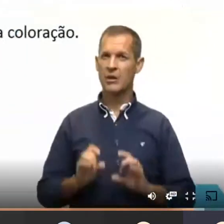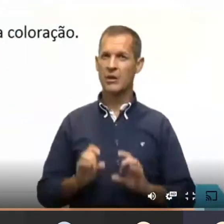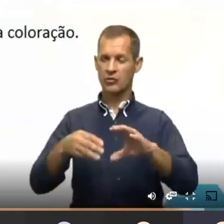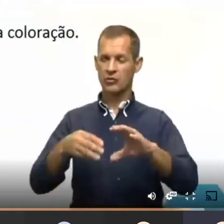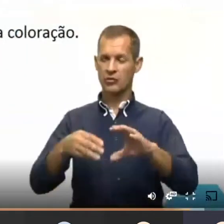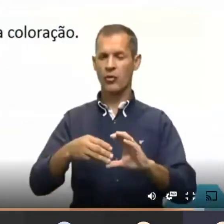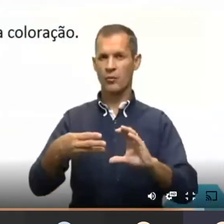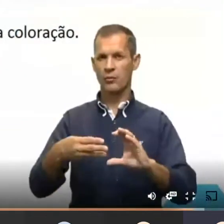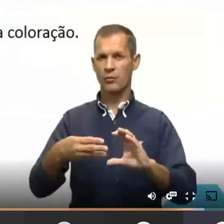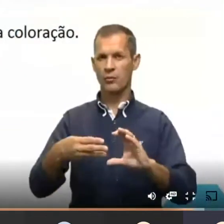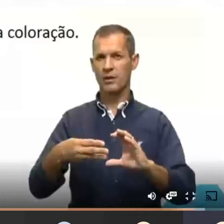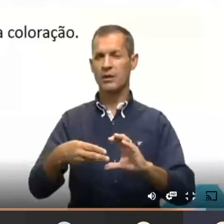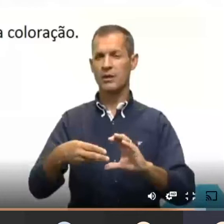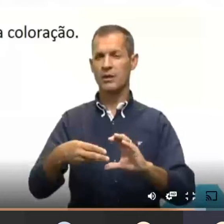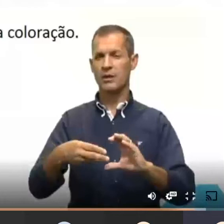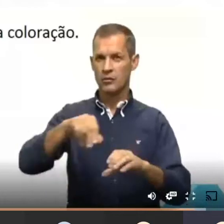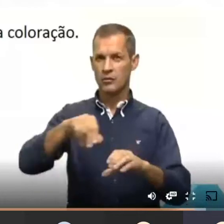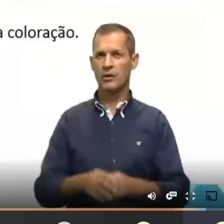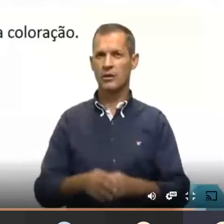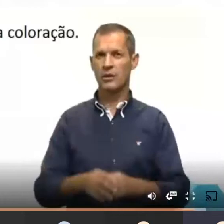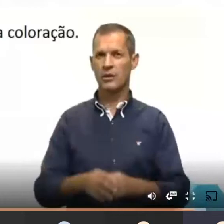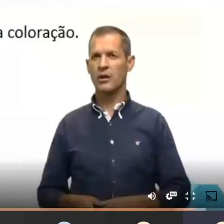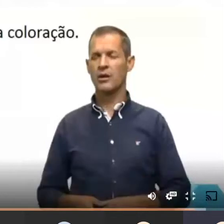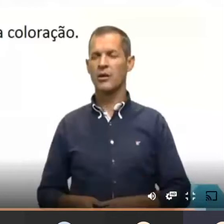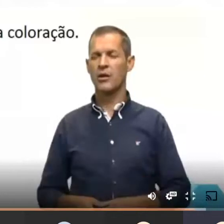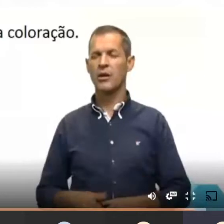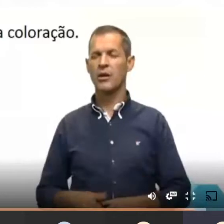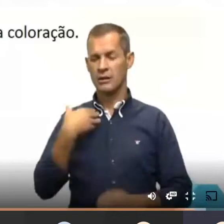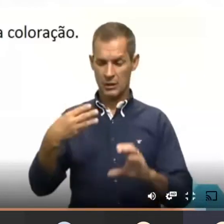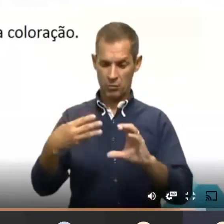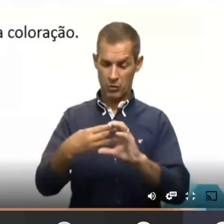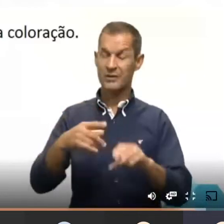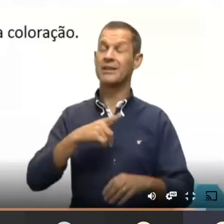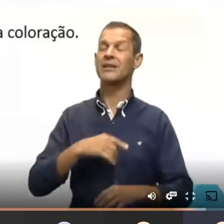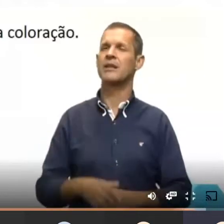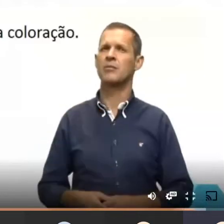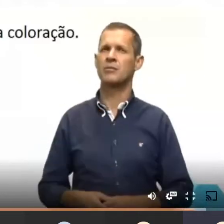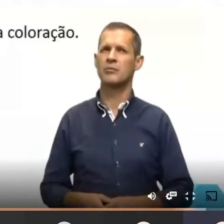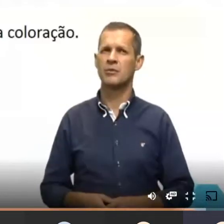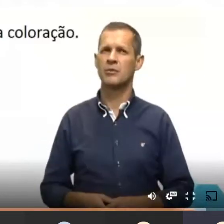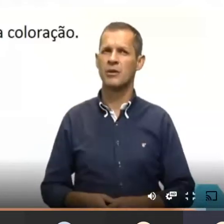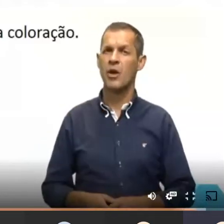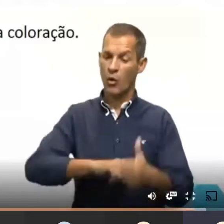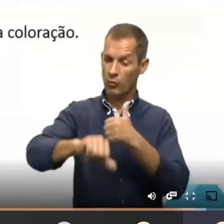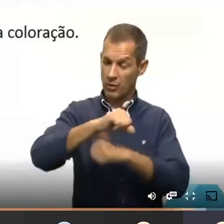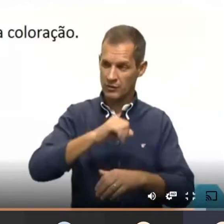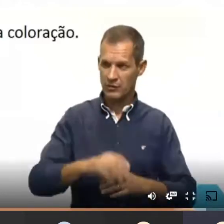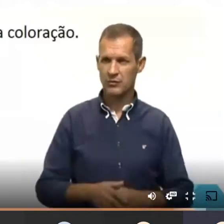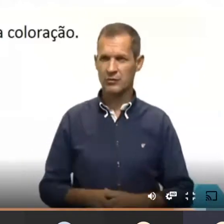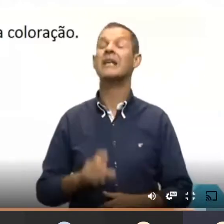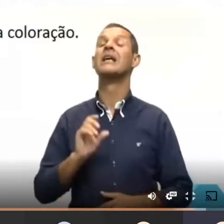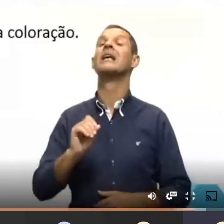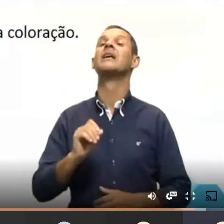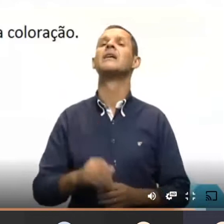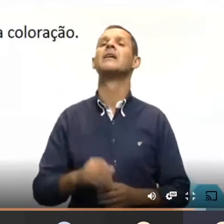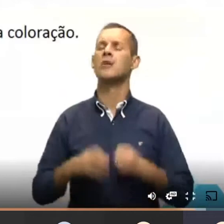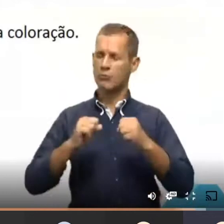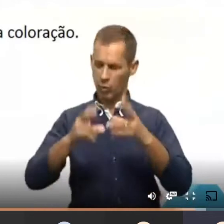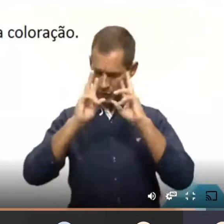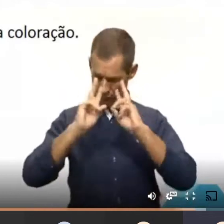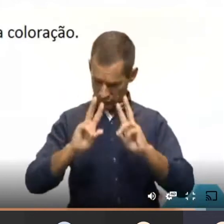restos nucleares do processo necrótico, tá? No processo necrótico, nós temos algumas alterações